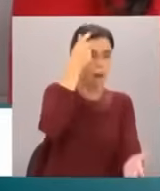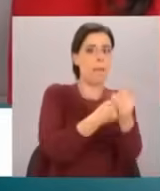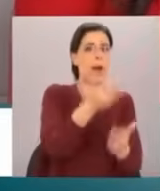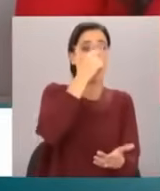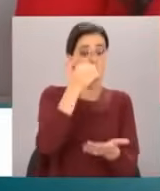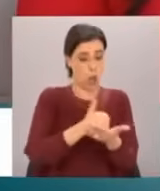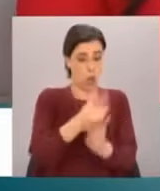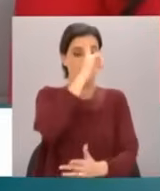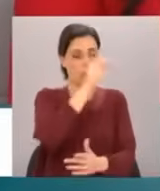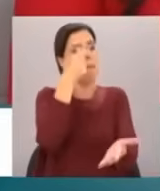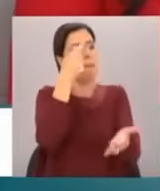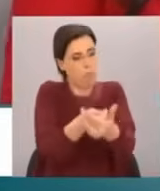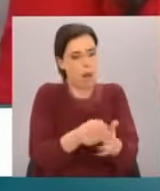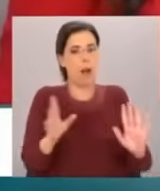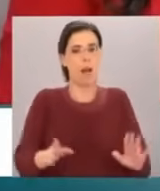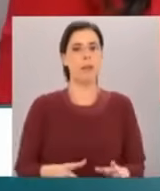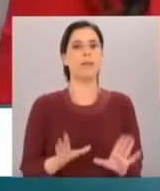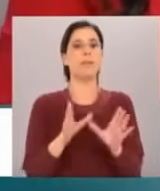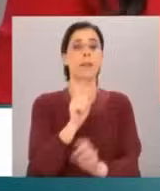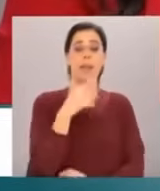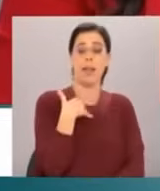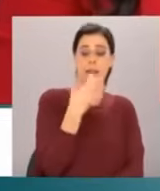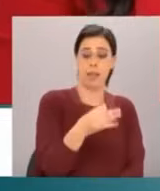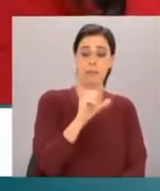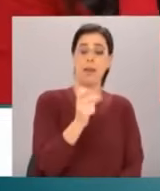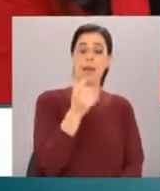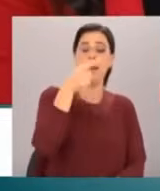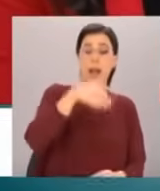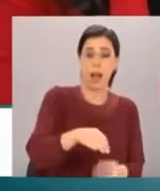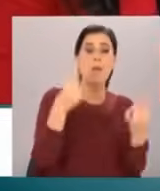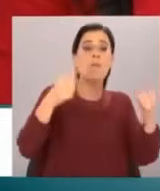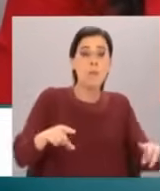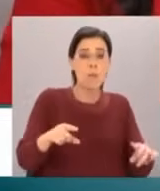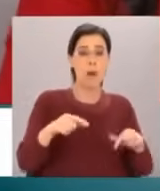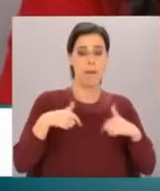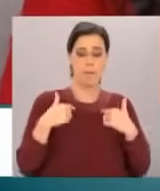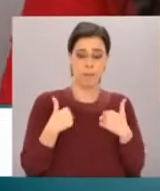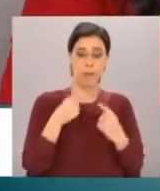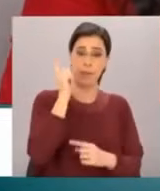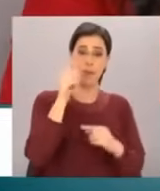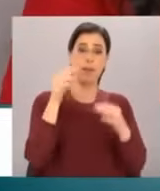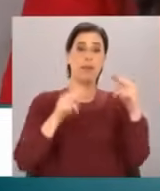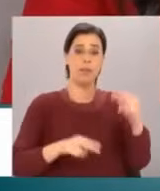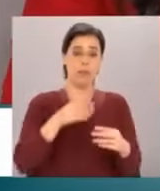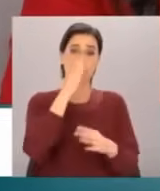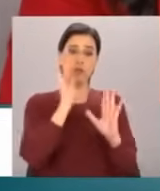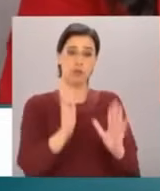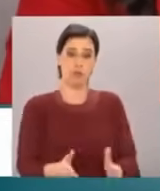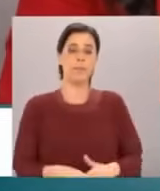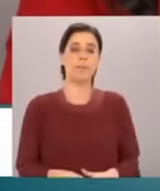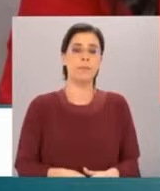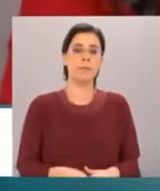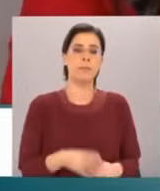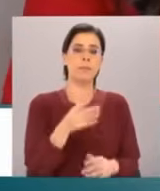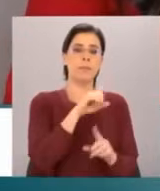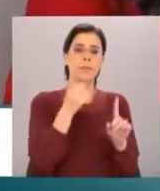quem mais lucra porque eu recordo que é preciso Média a EDP EA galp só agauto a própria autoridade tributária já vai dizer que